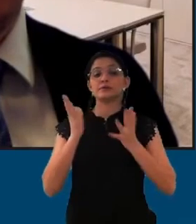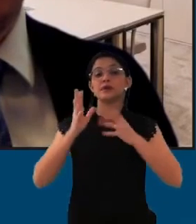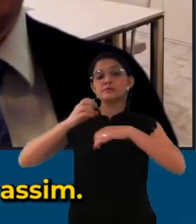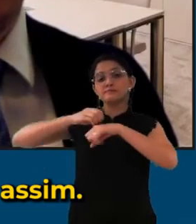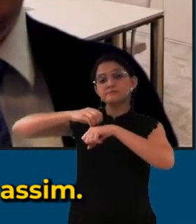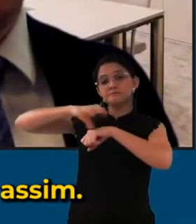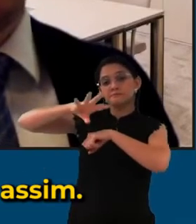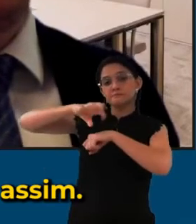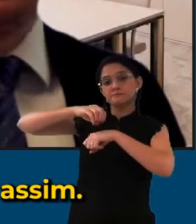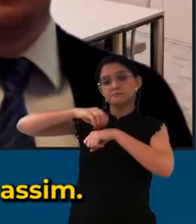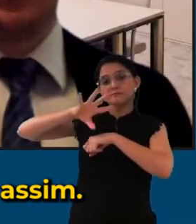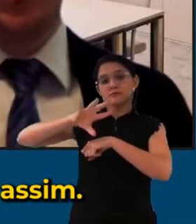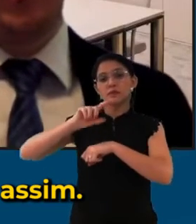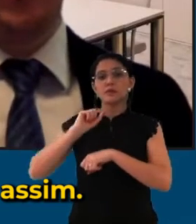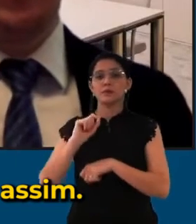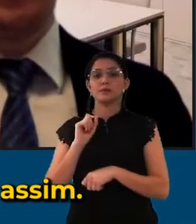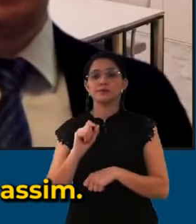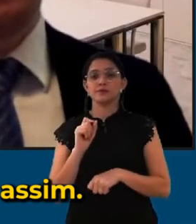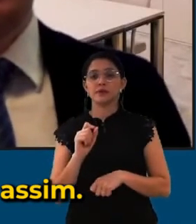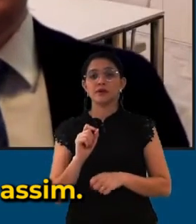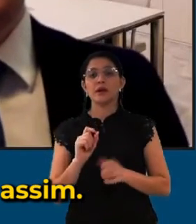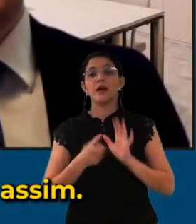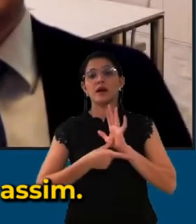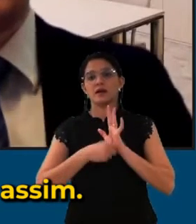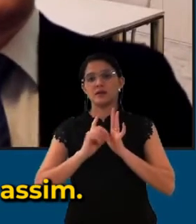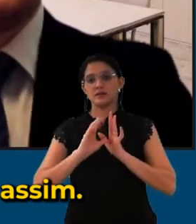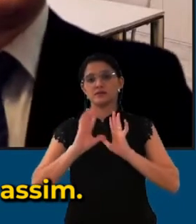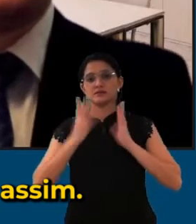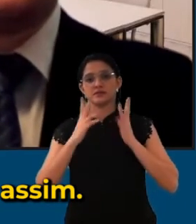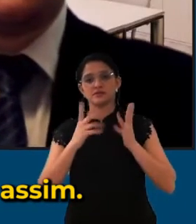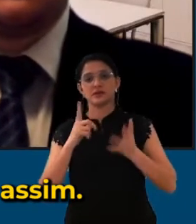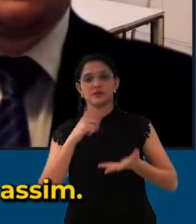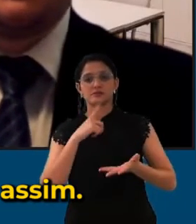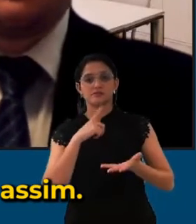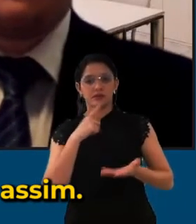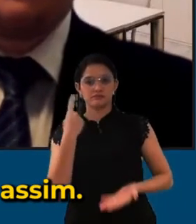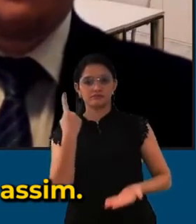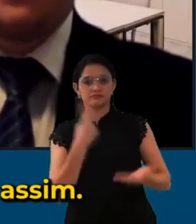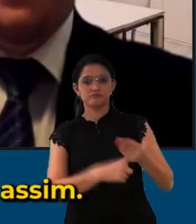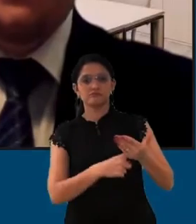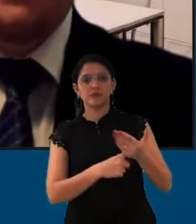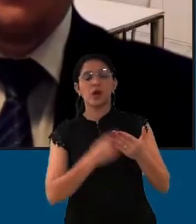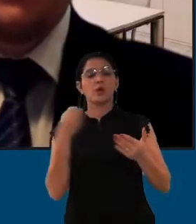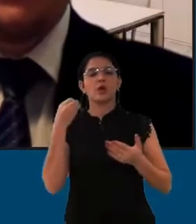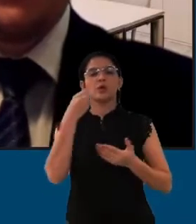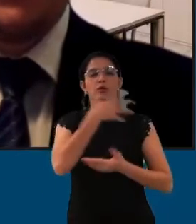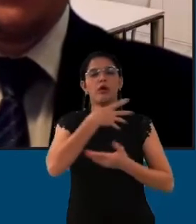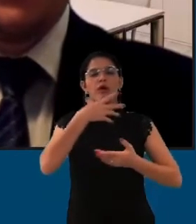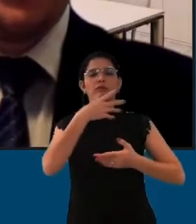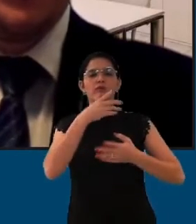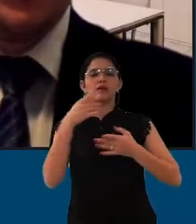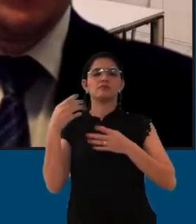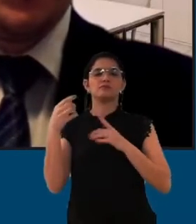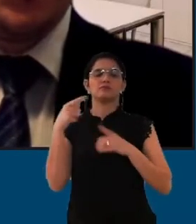já pré-amarrado uma nova audiência, digamos assim,